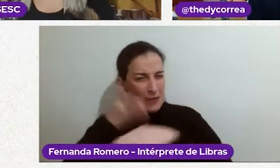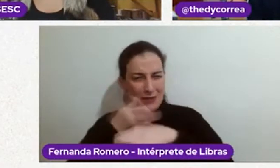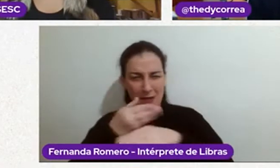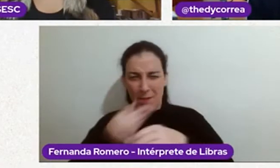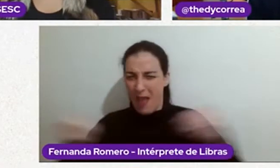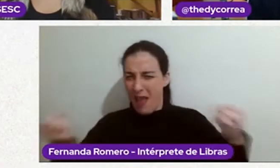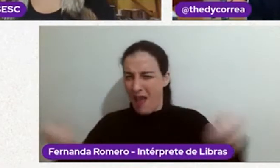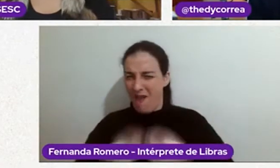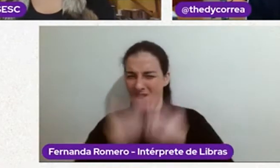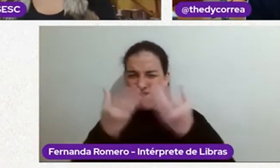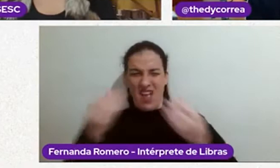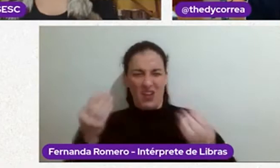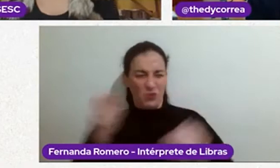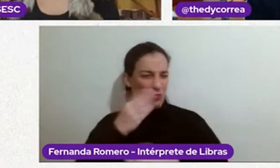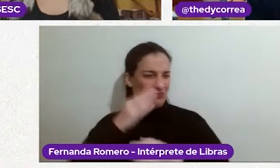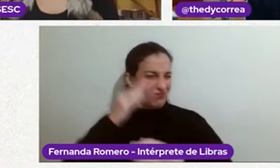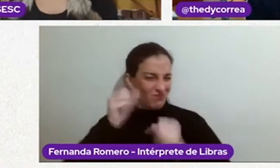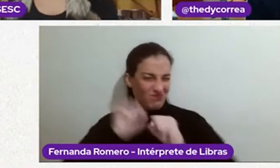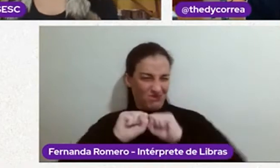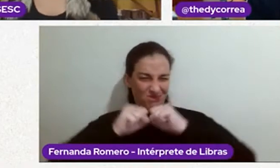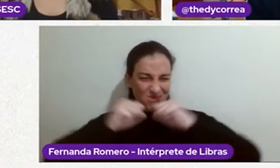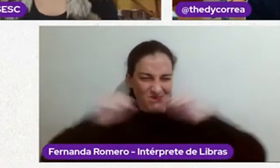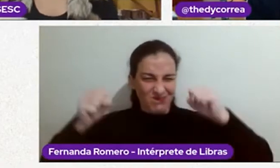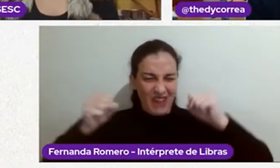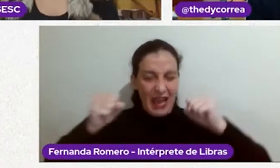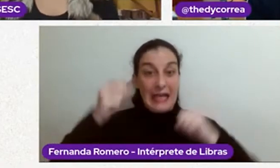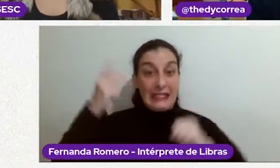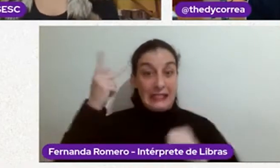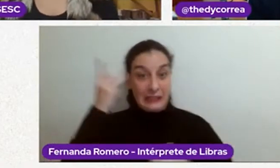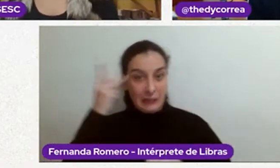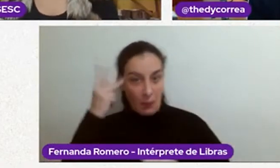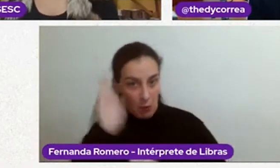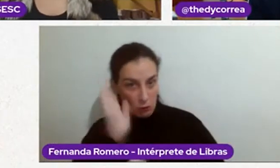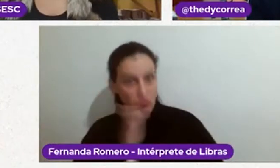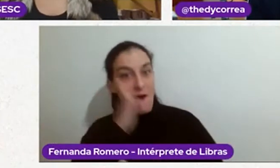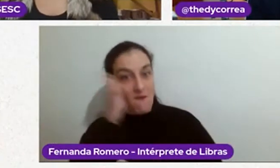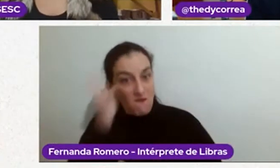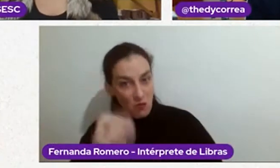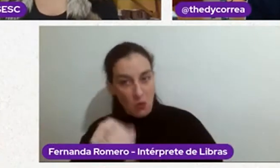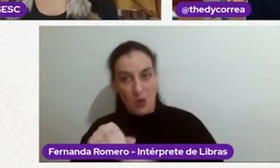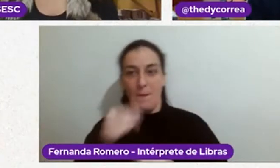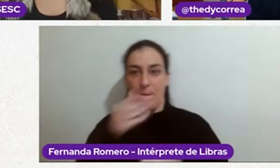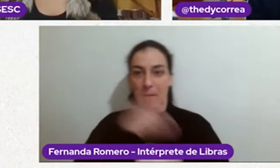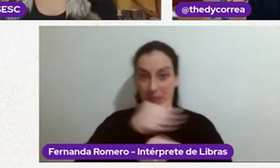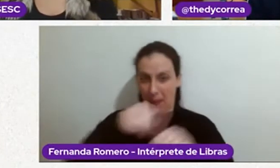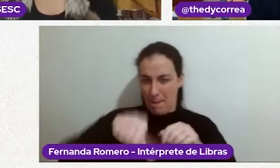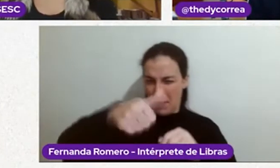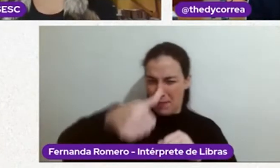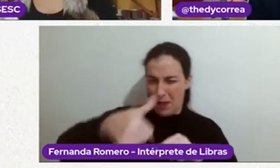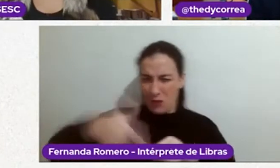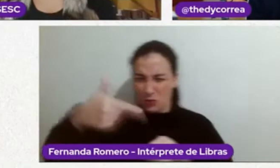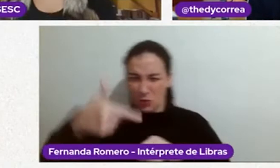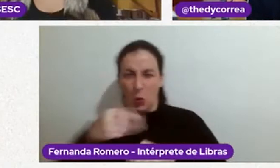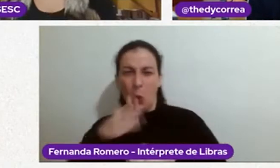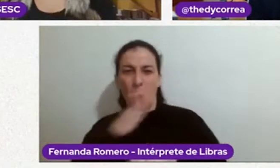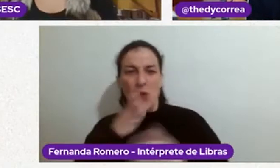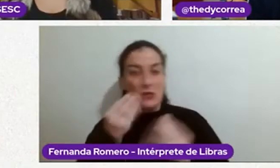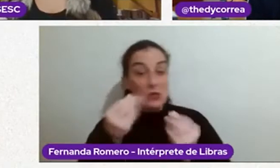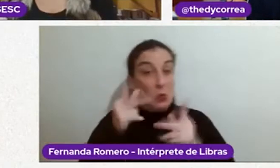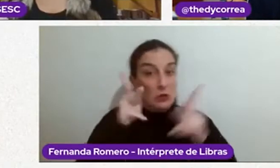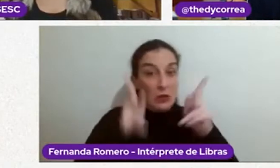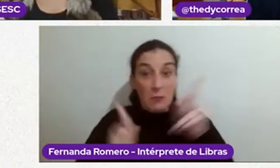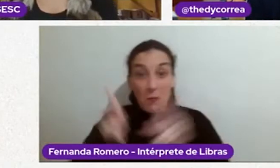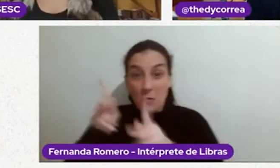a CCXP, que tem em São Paulo. Eu participei da primeira e da segunda, e conheci um monte de gente que eu sempre